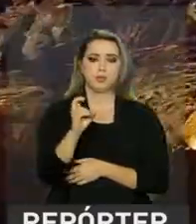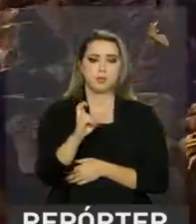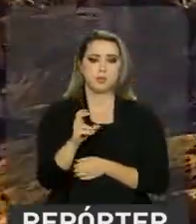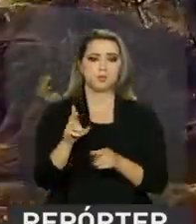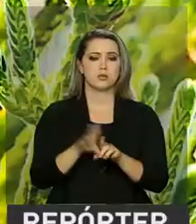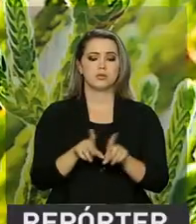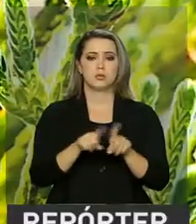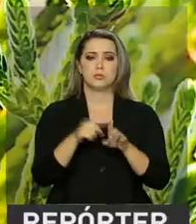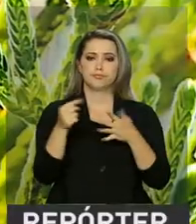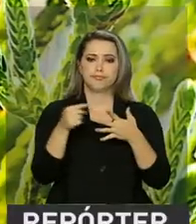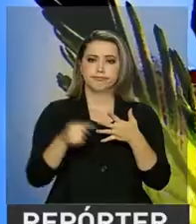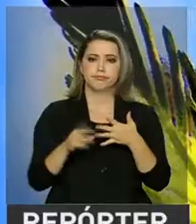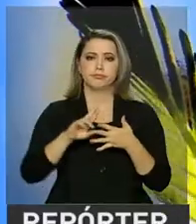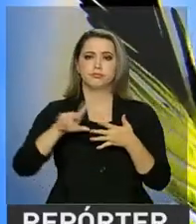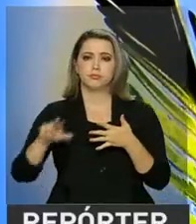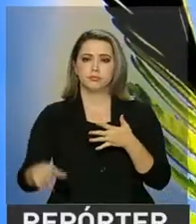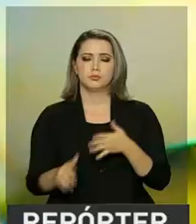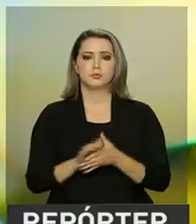medidas